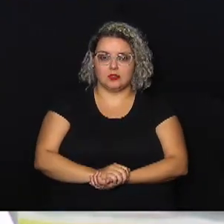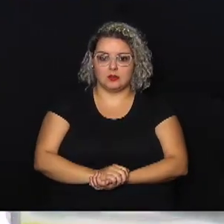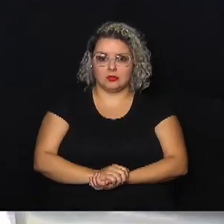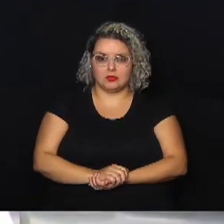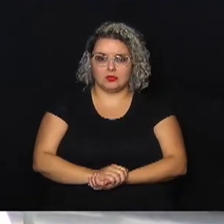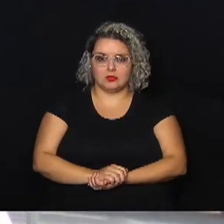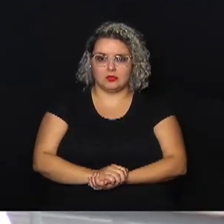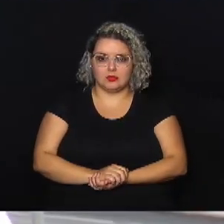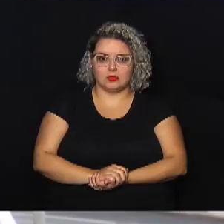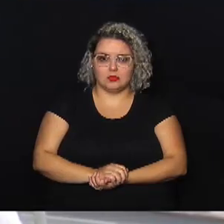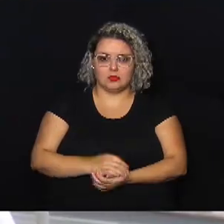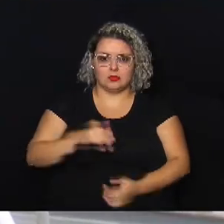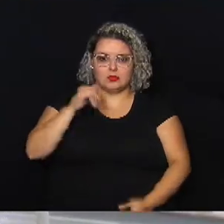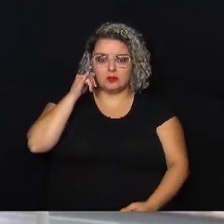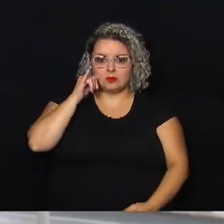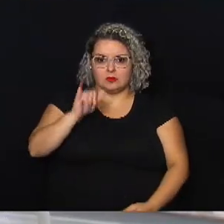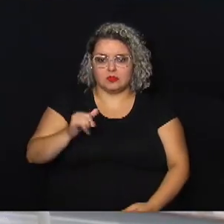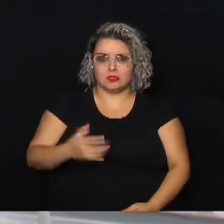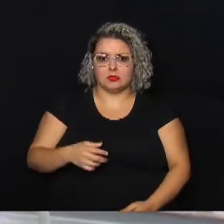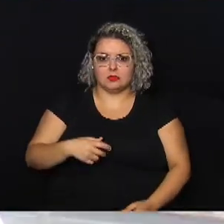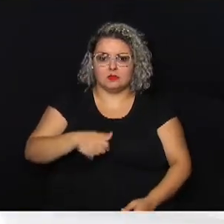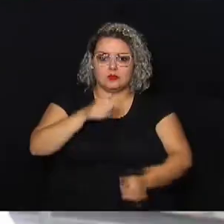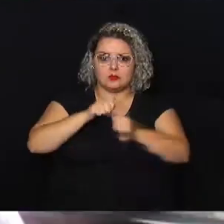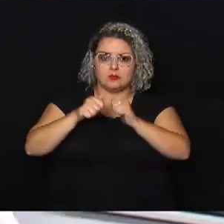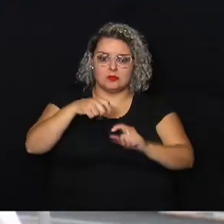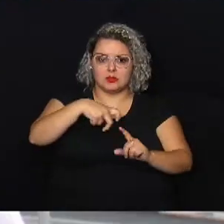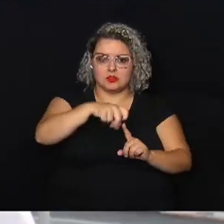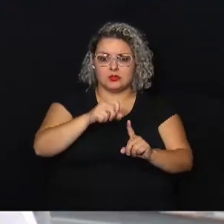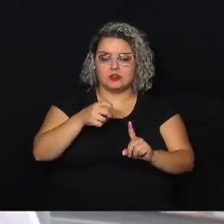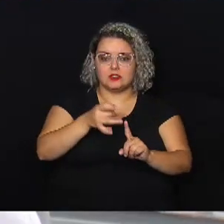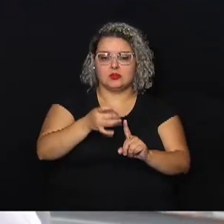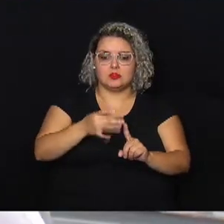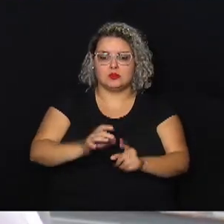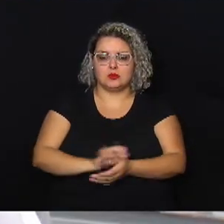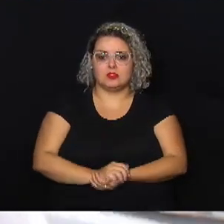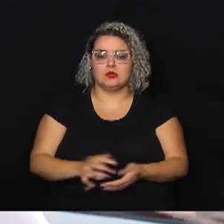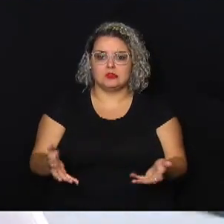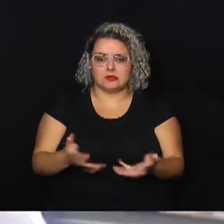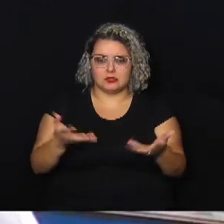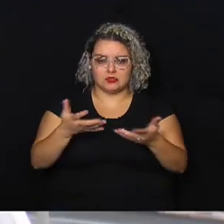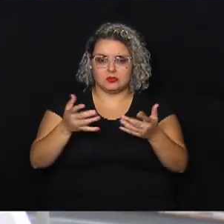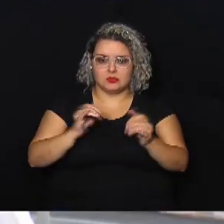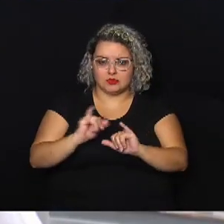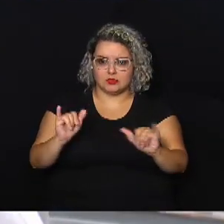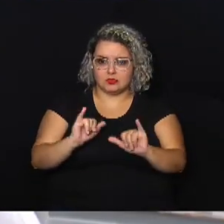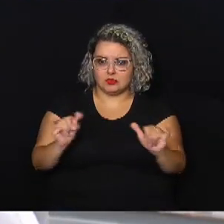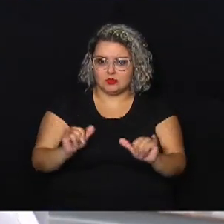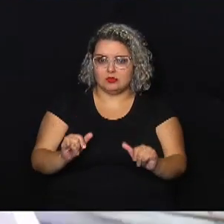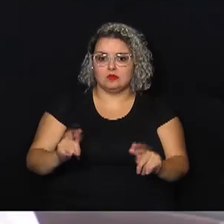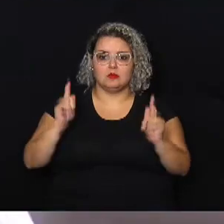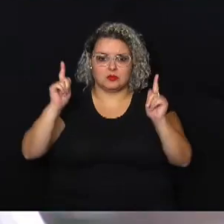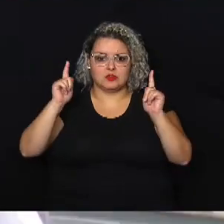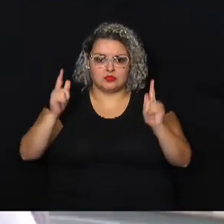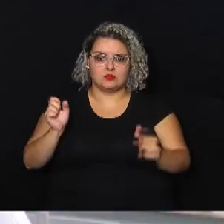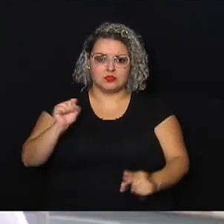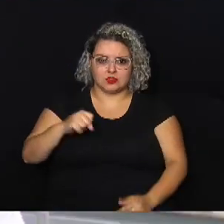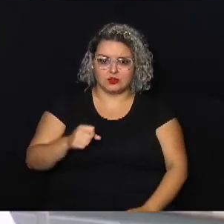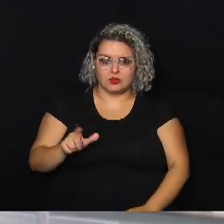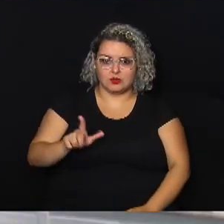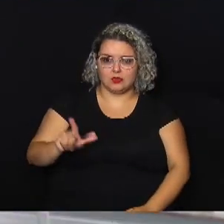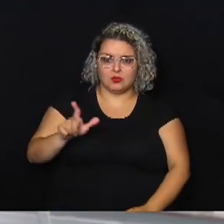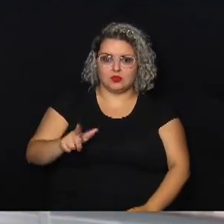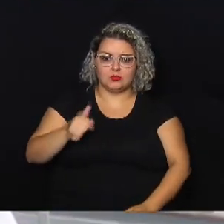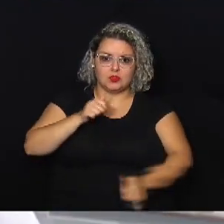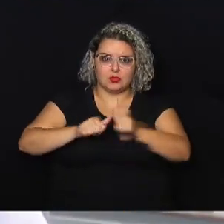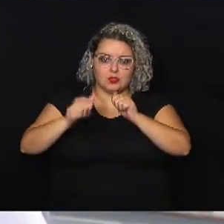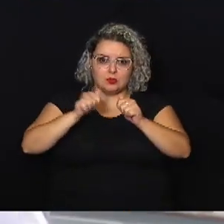de vidro, garrafa de vidro. Esse é o fundamental. Incentivar e comunicar ao povo. Vamos se divertir sim. Obviamente que a bebida faz